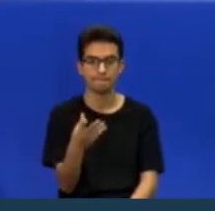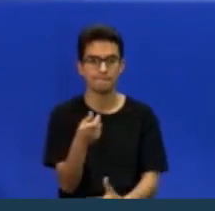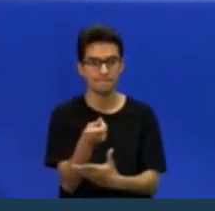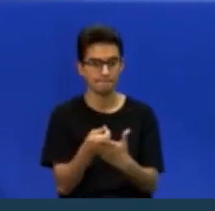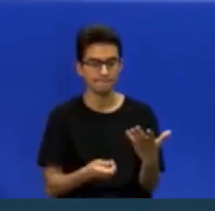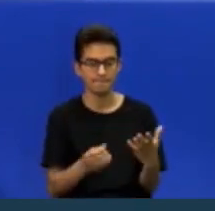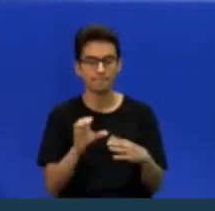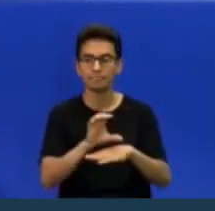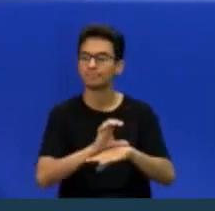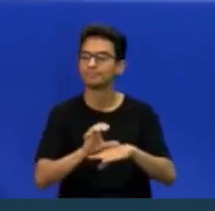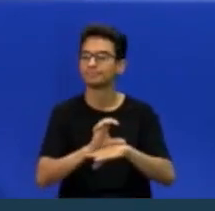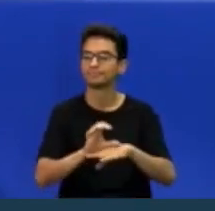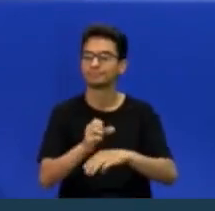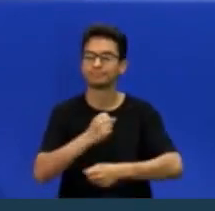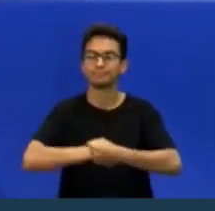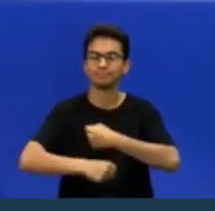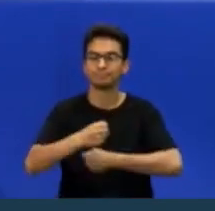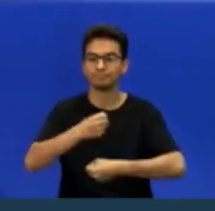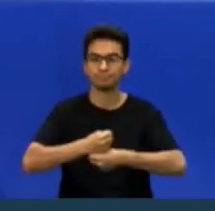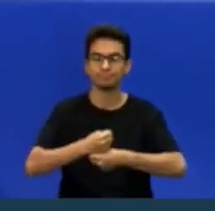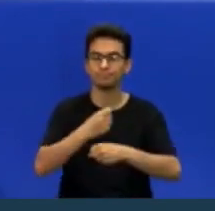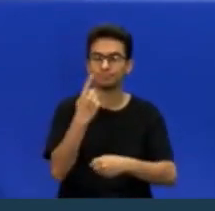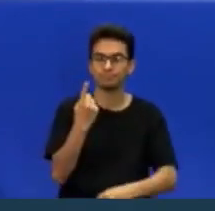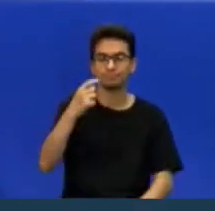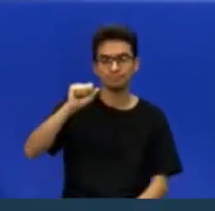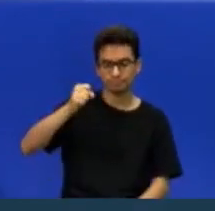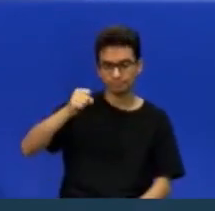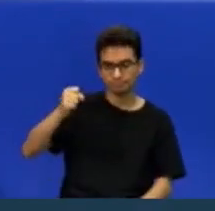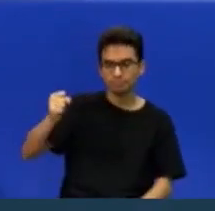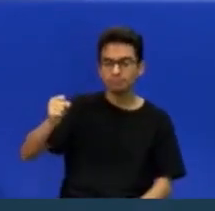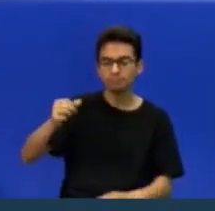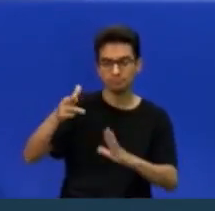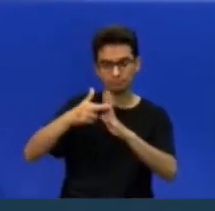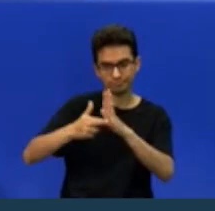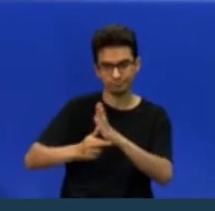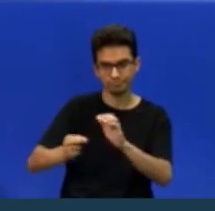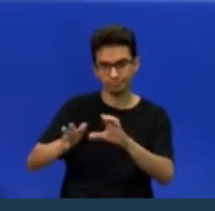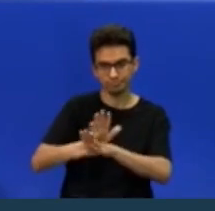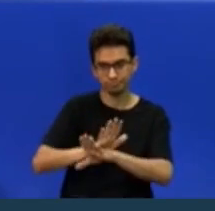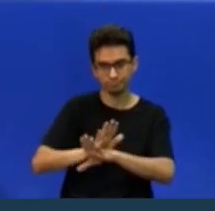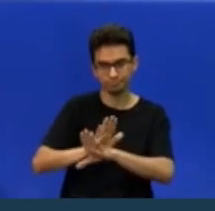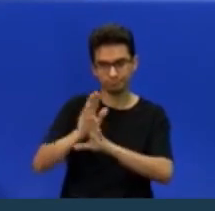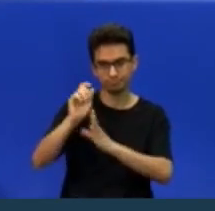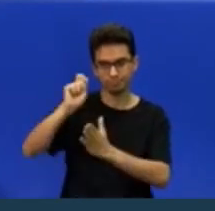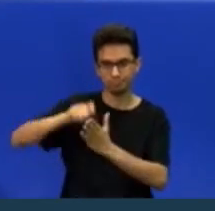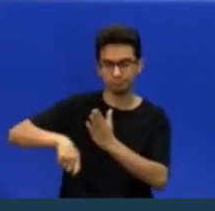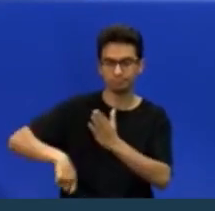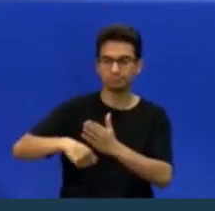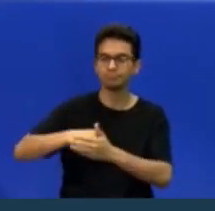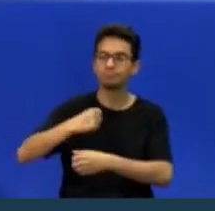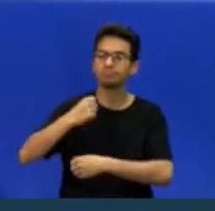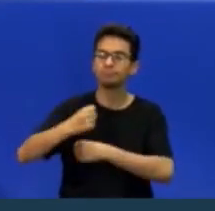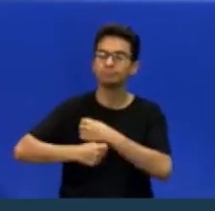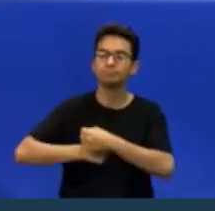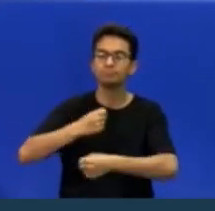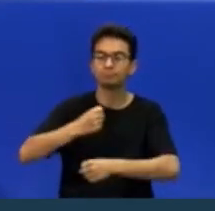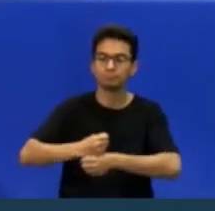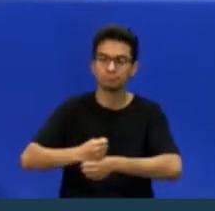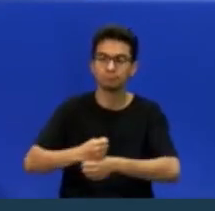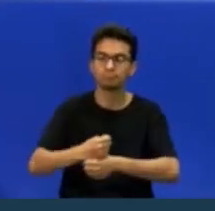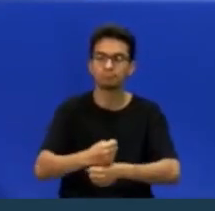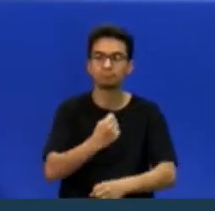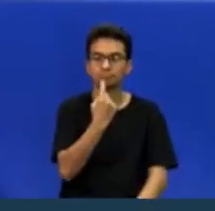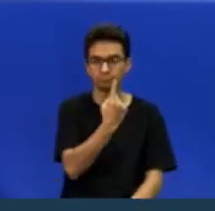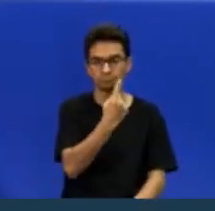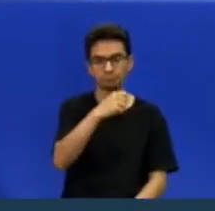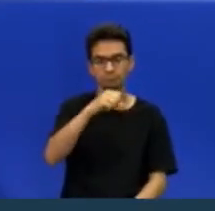descrito pela Constituição de 1988, ele só foi regulamentado, em 1990